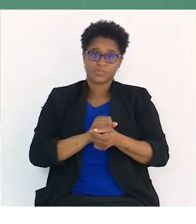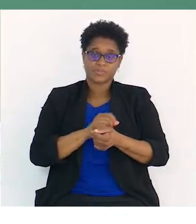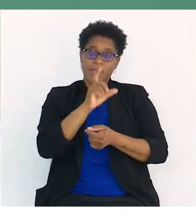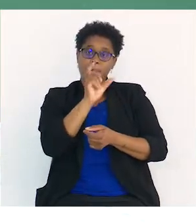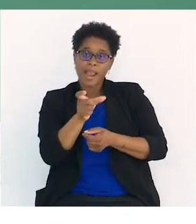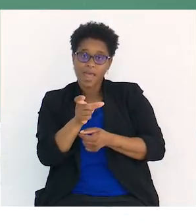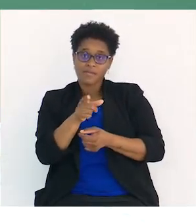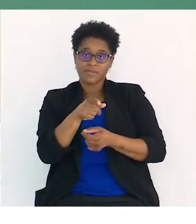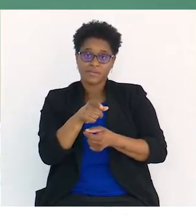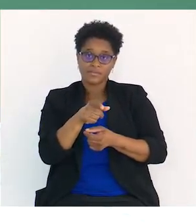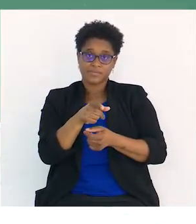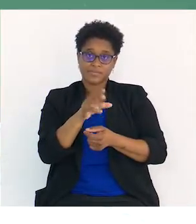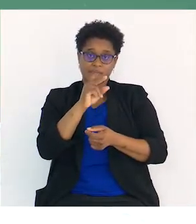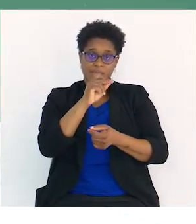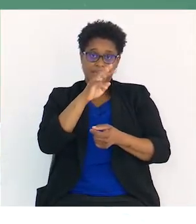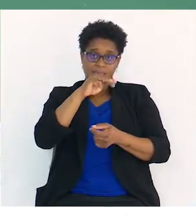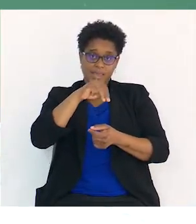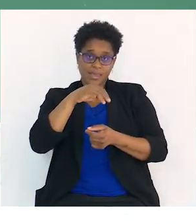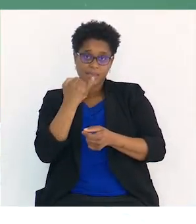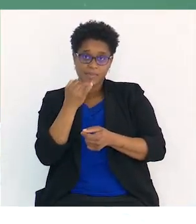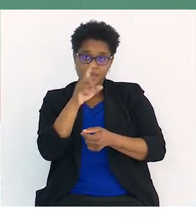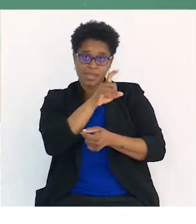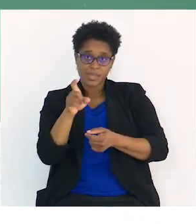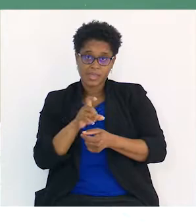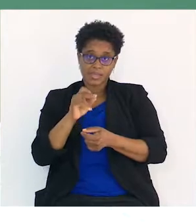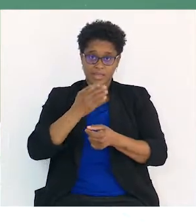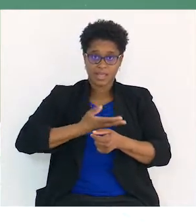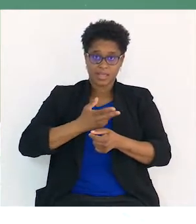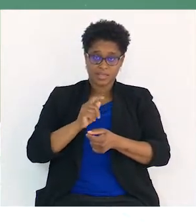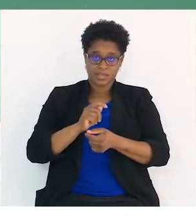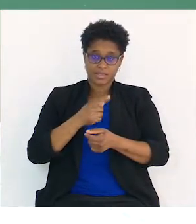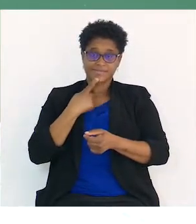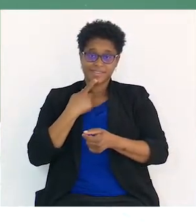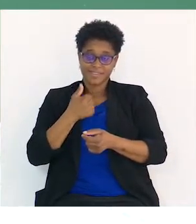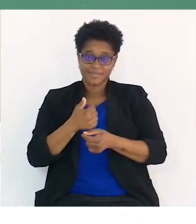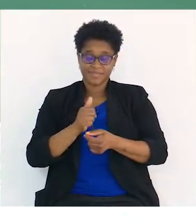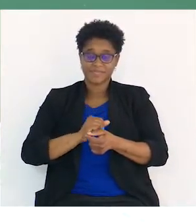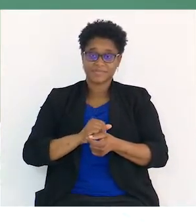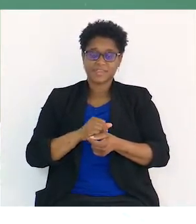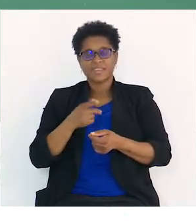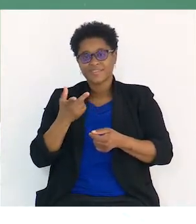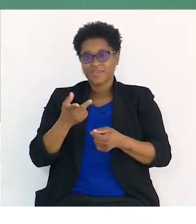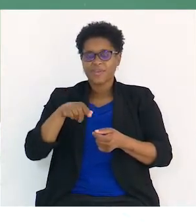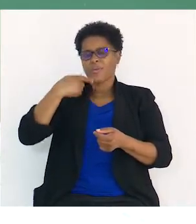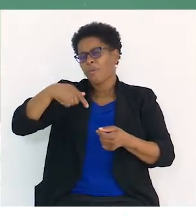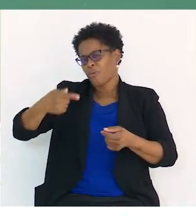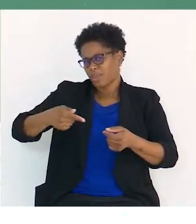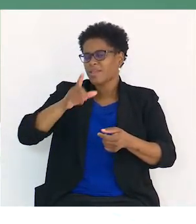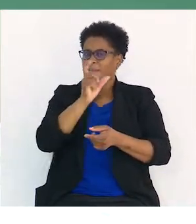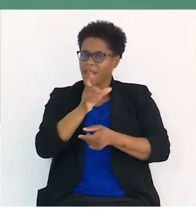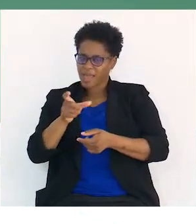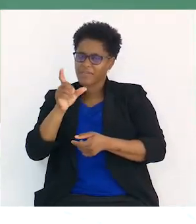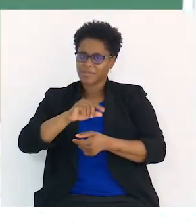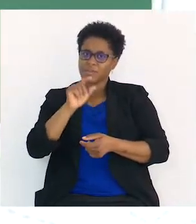a palavra amizade, ok? Então, e entre outras palavras que